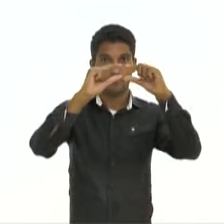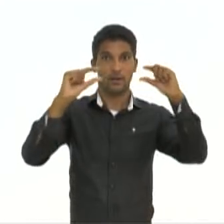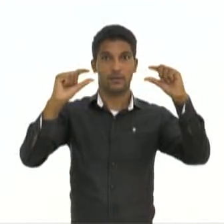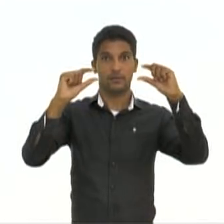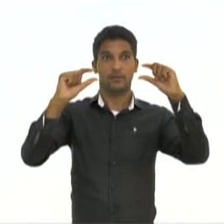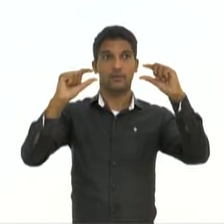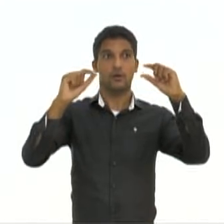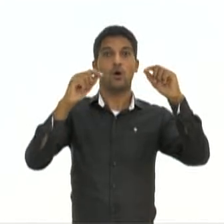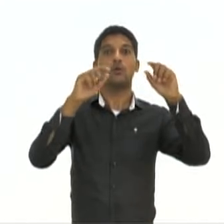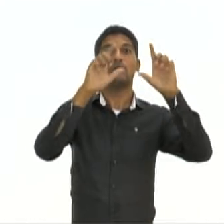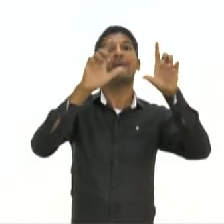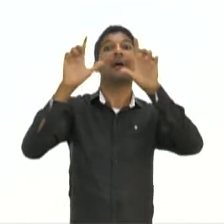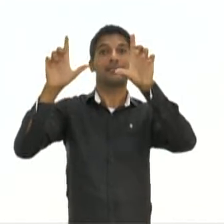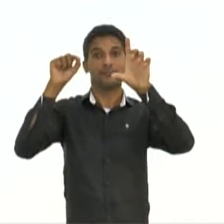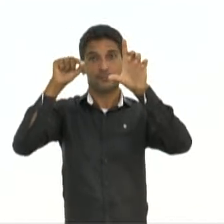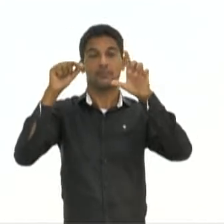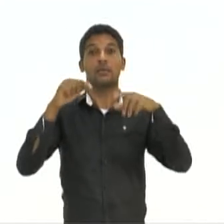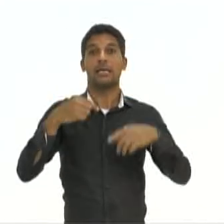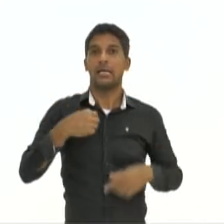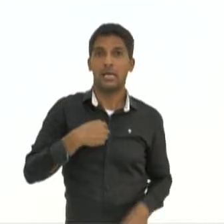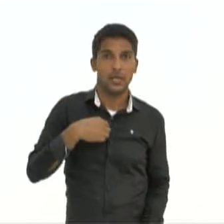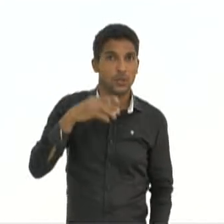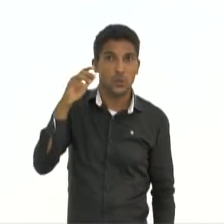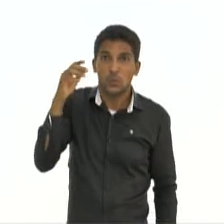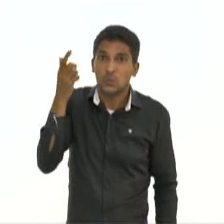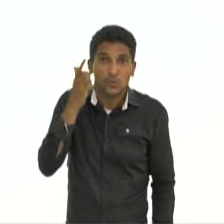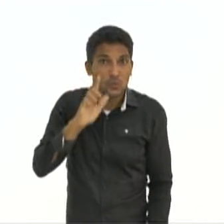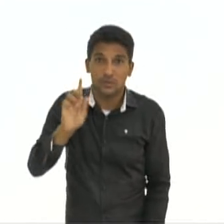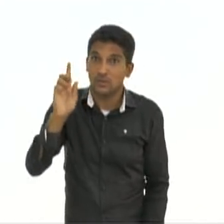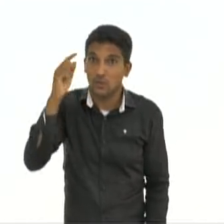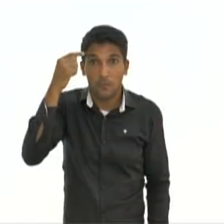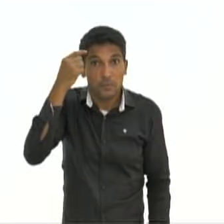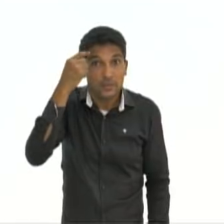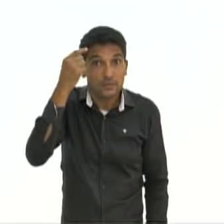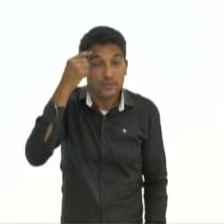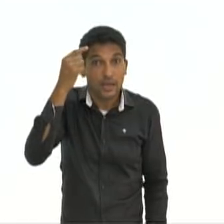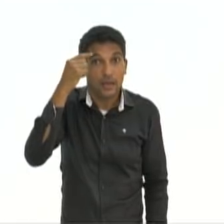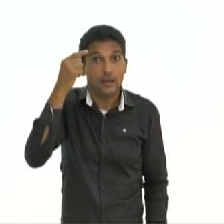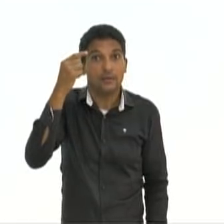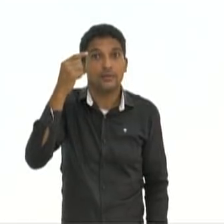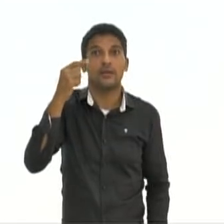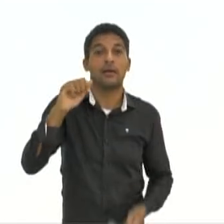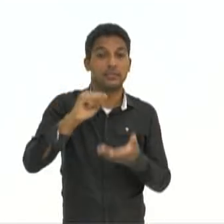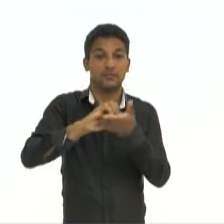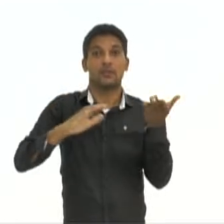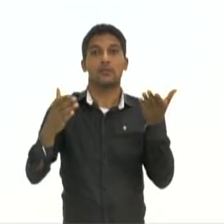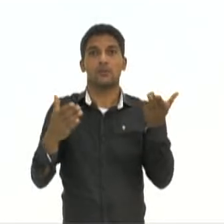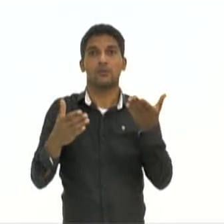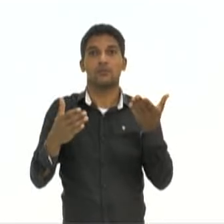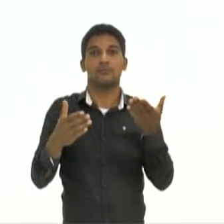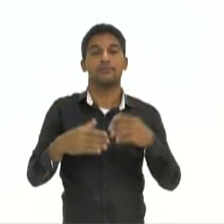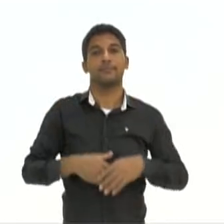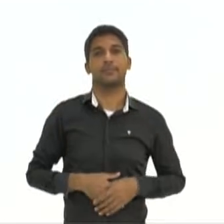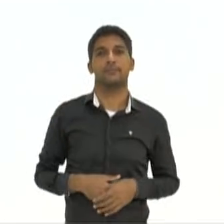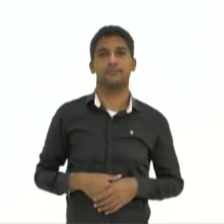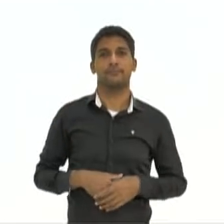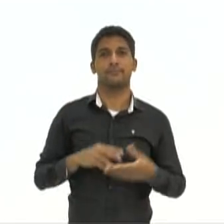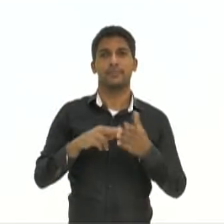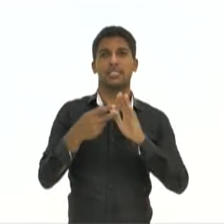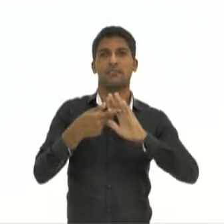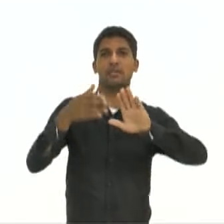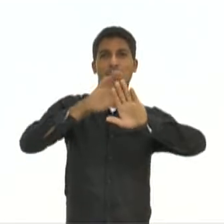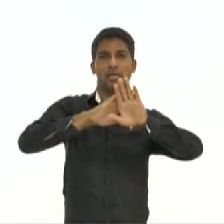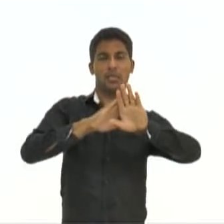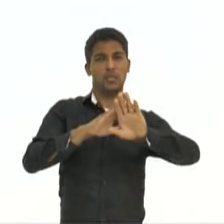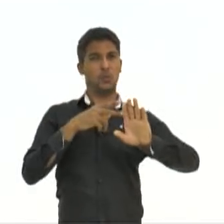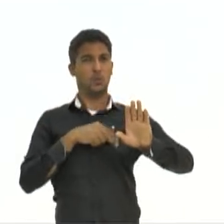não consigo pensar em uma atividade para hoje, né, é uma forma irônica de dizer, nossa, sério, você não consegue pensar em nenhuma